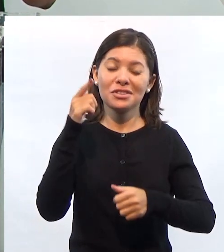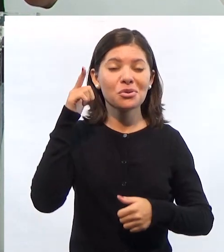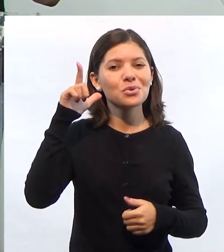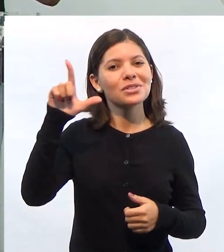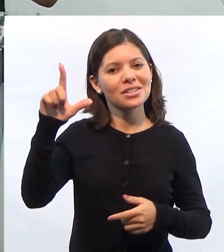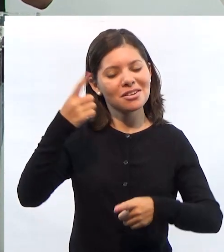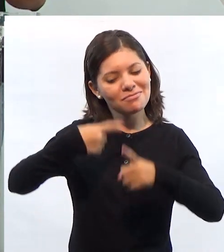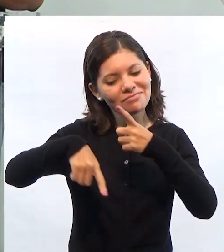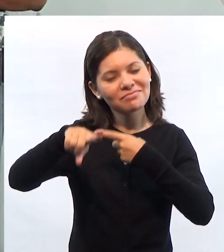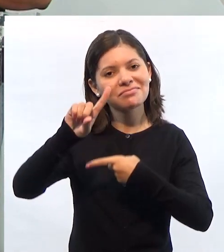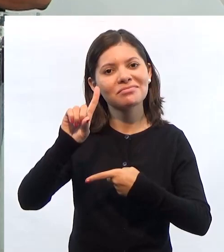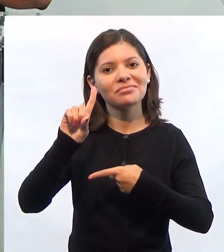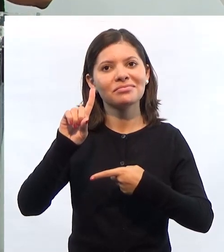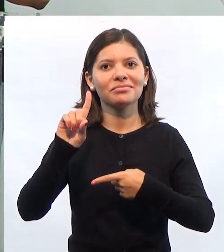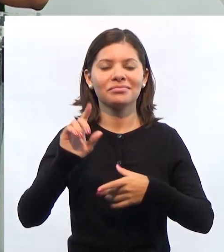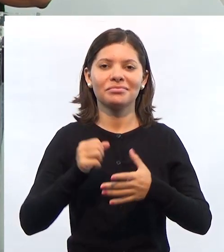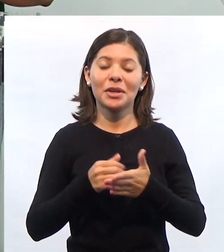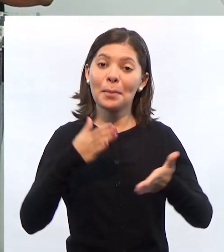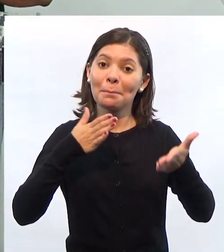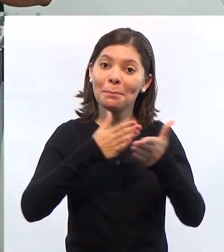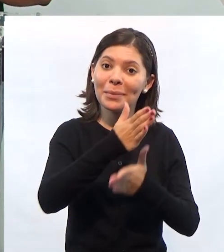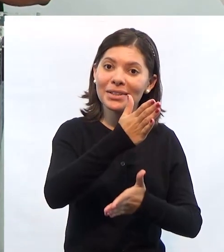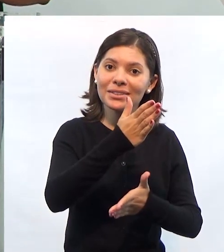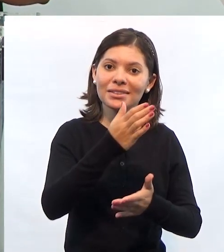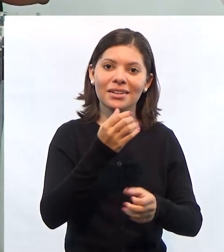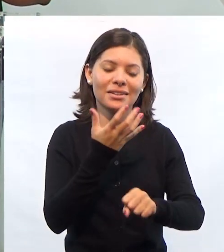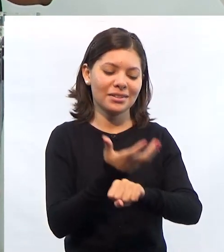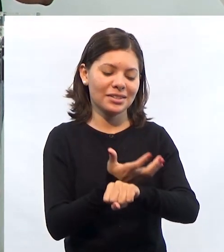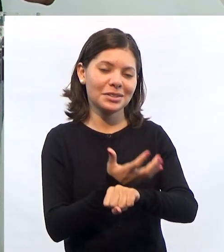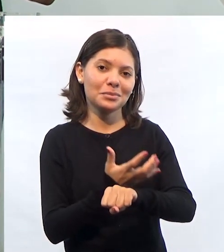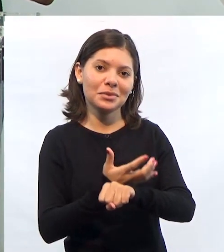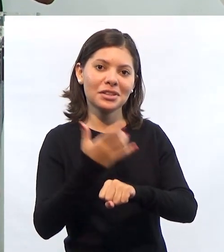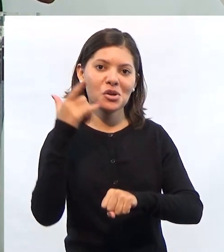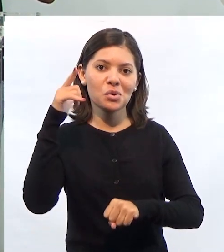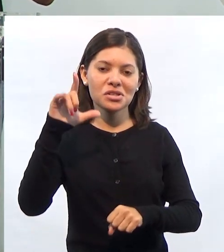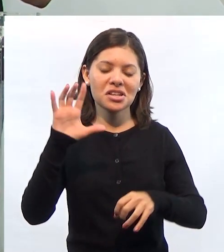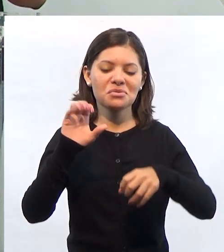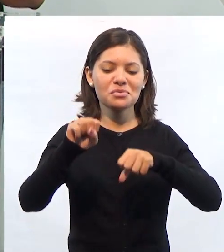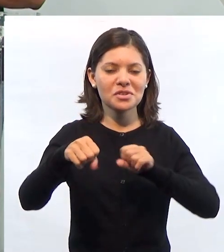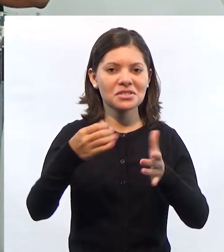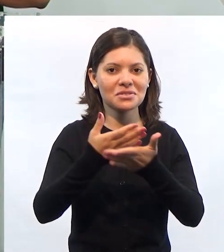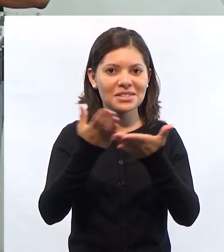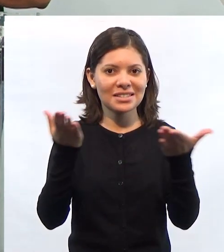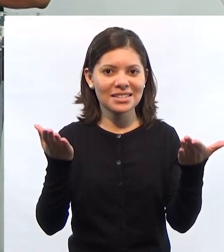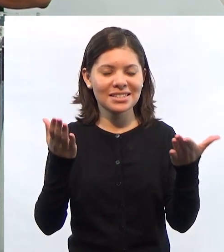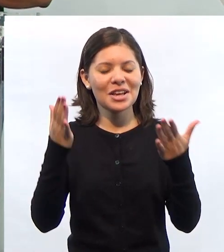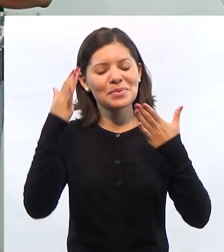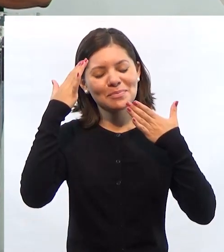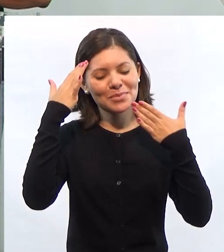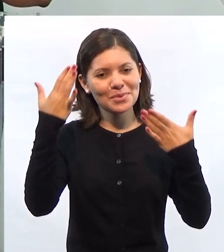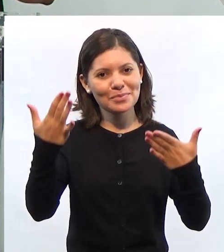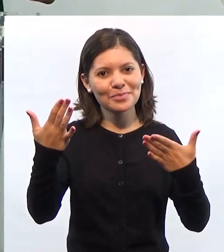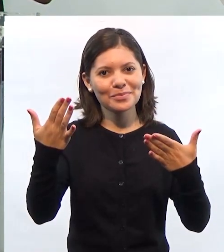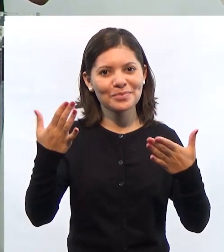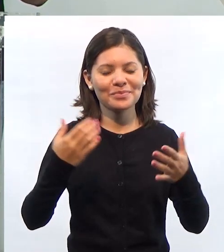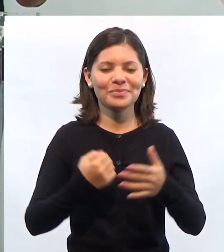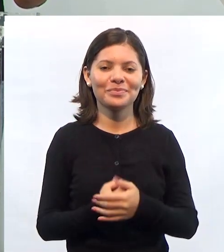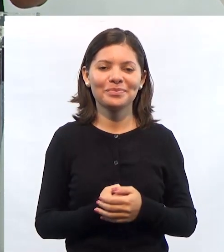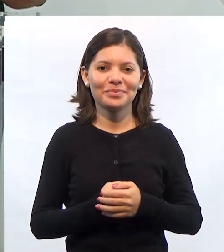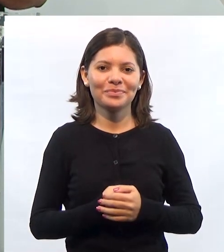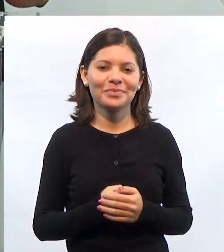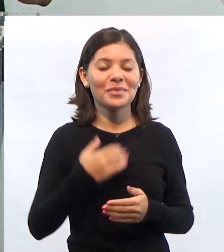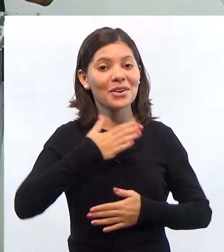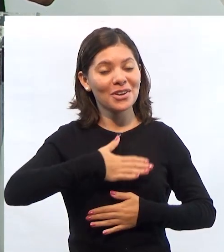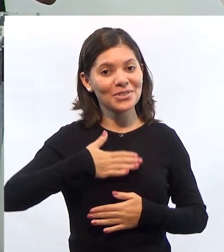para que você consigam ter serem aprovados nessas disciplina e conseguirem a formação de vocês Muito